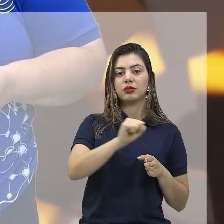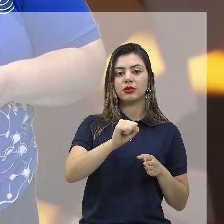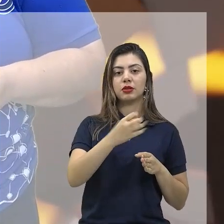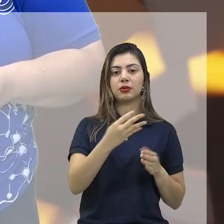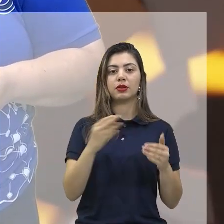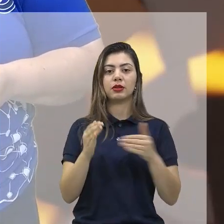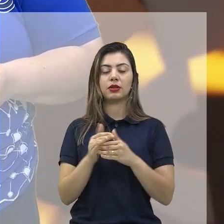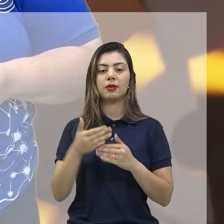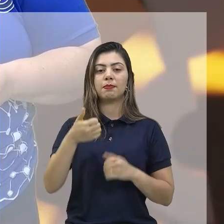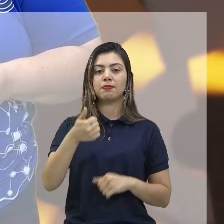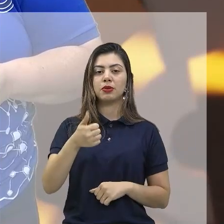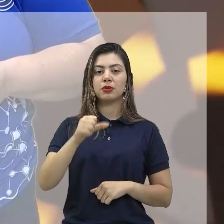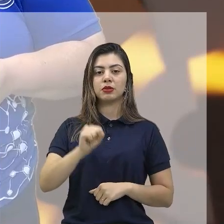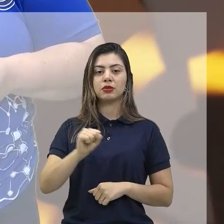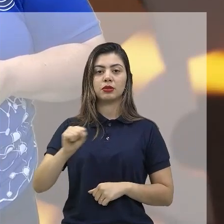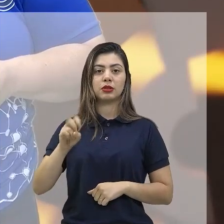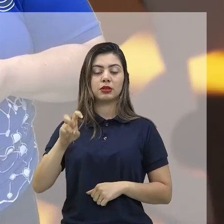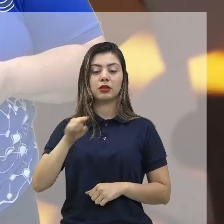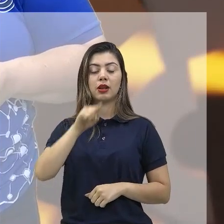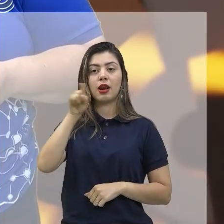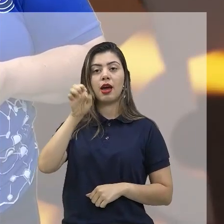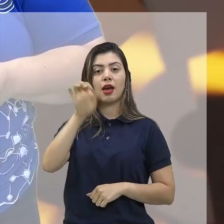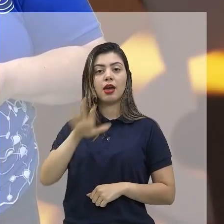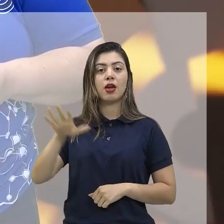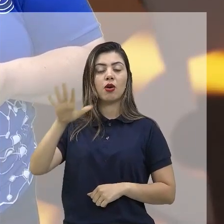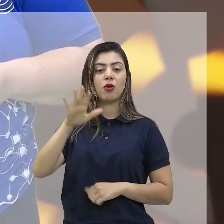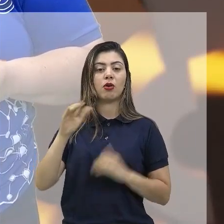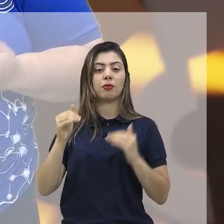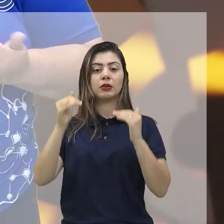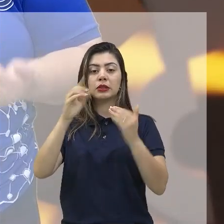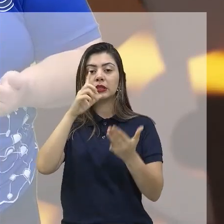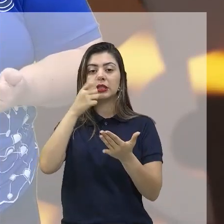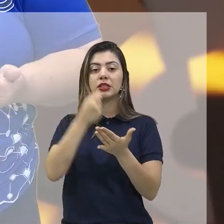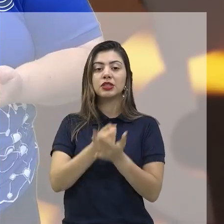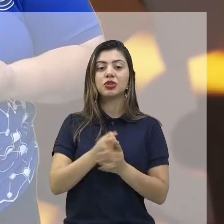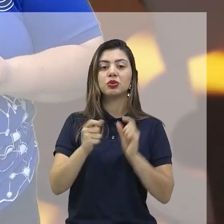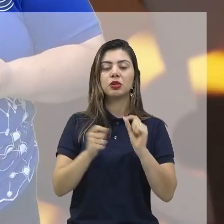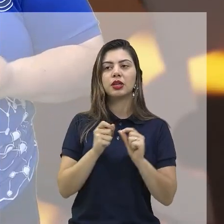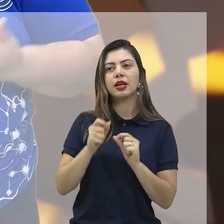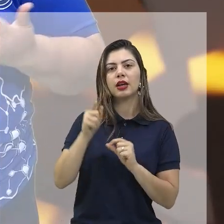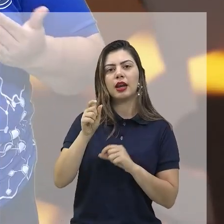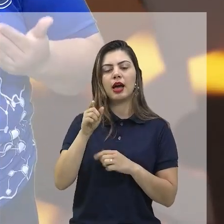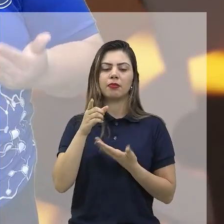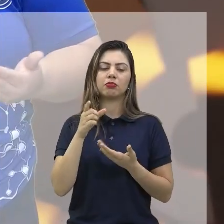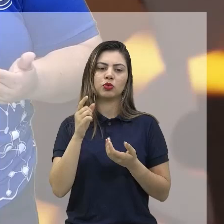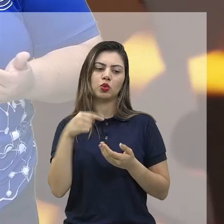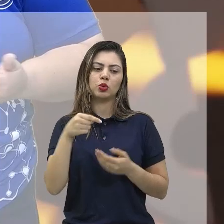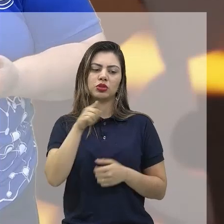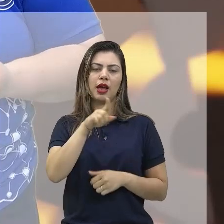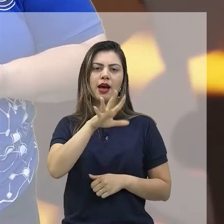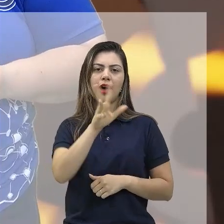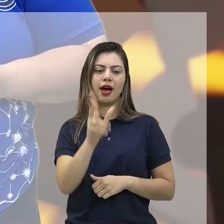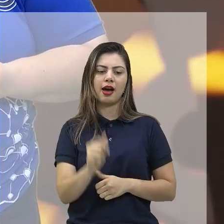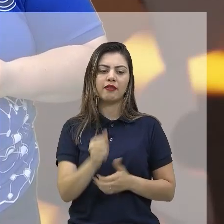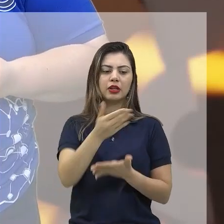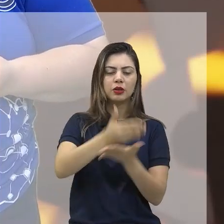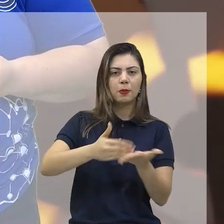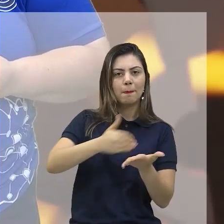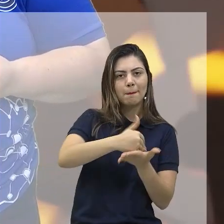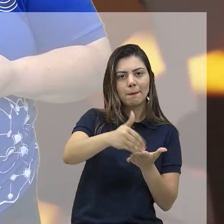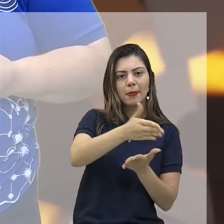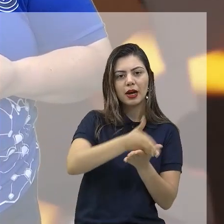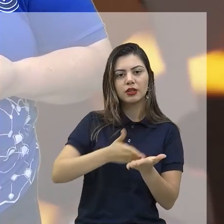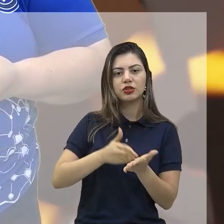europeias decidiram a partilha e controle da África entre elas. Durante o período, né, do